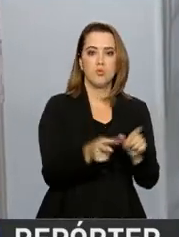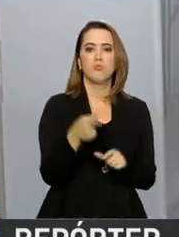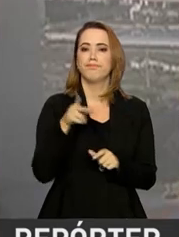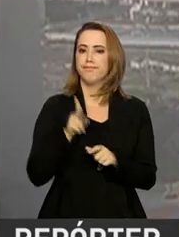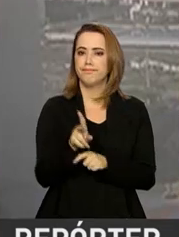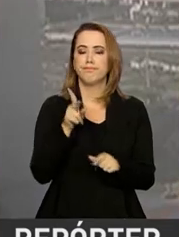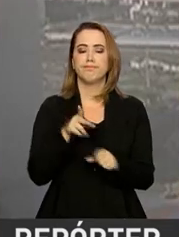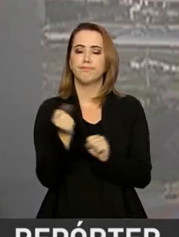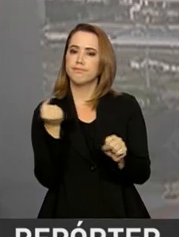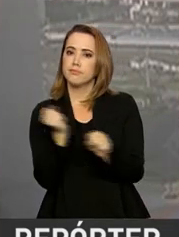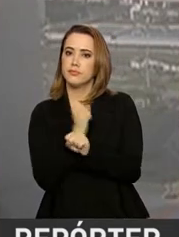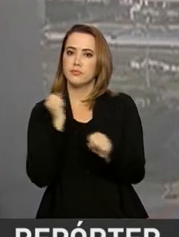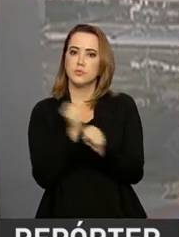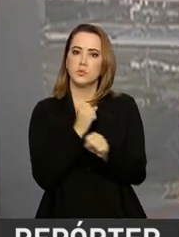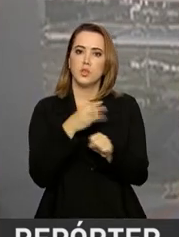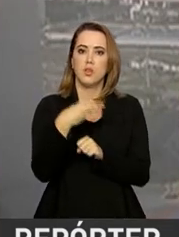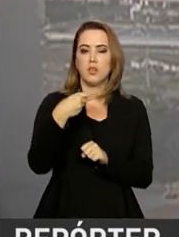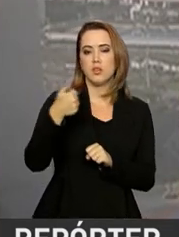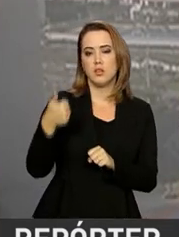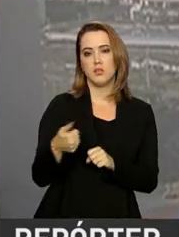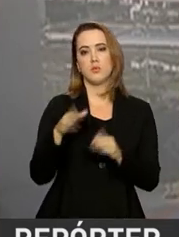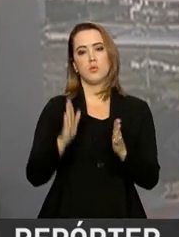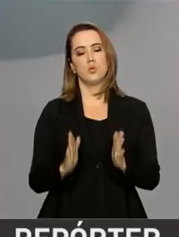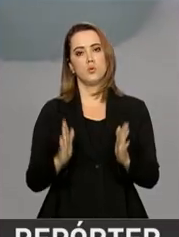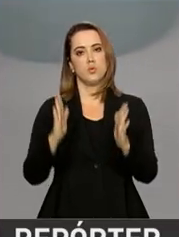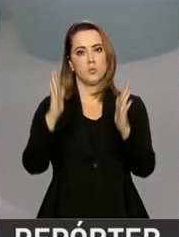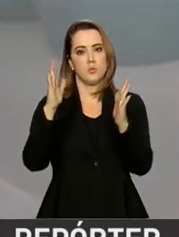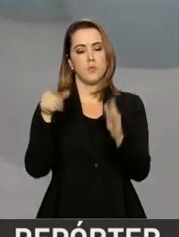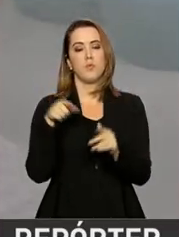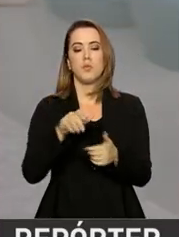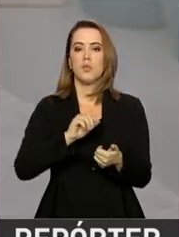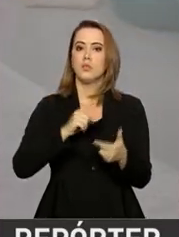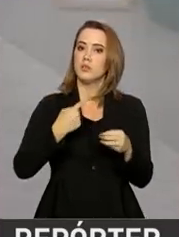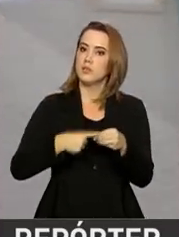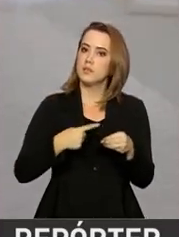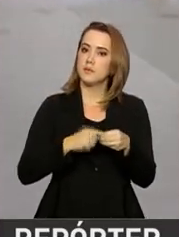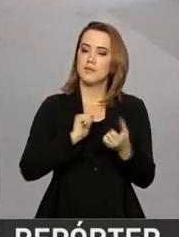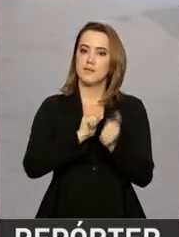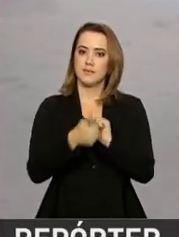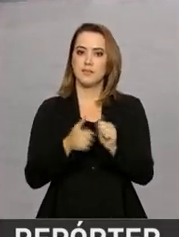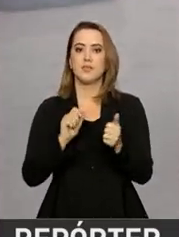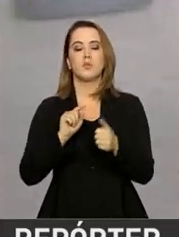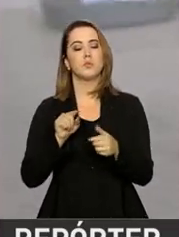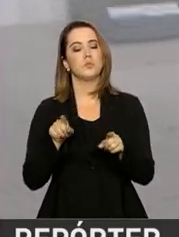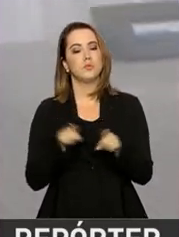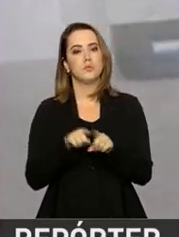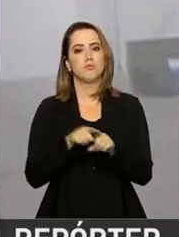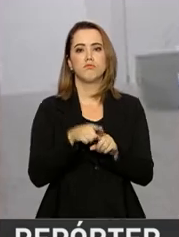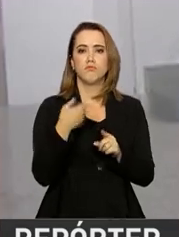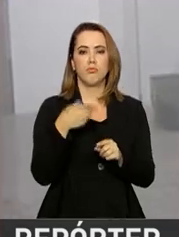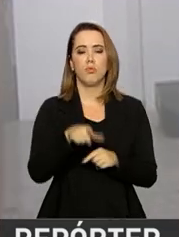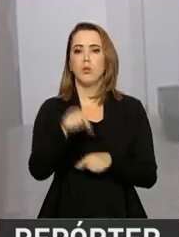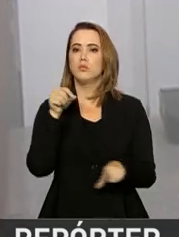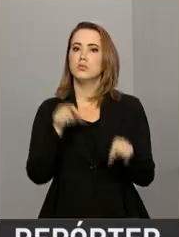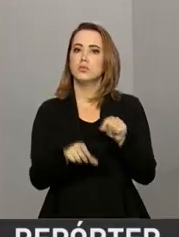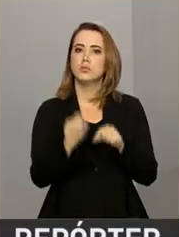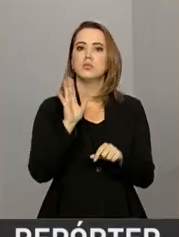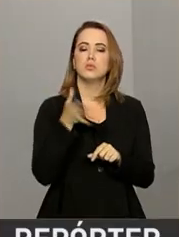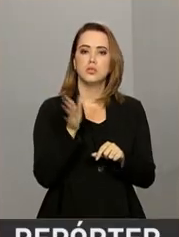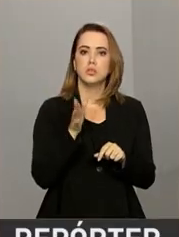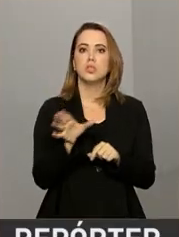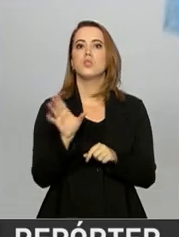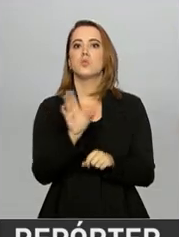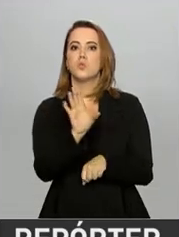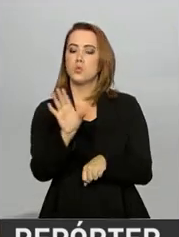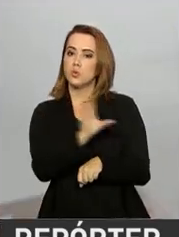andar dos 31 prédios da Vila dos atletas a decoração segue definição do comitê organizador e o tempo médio do